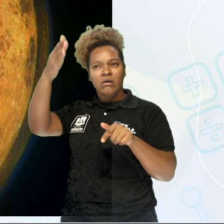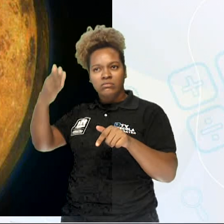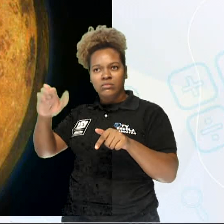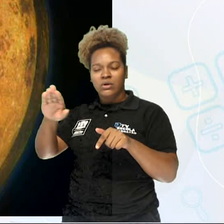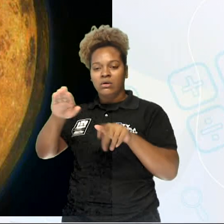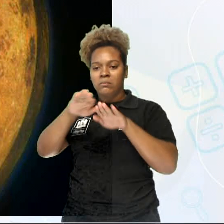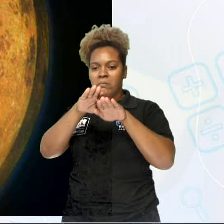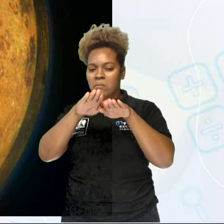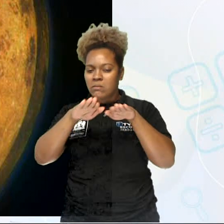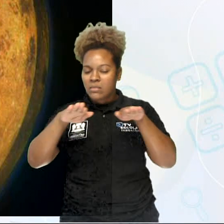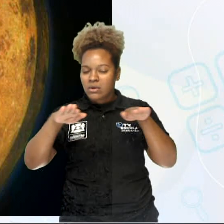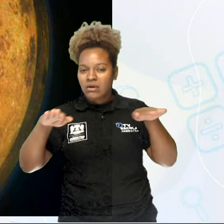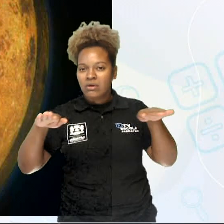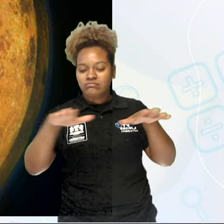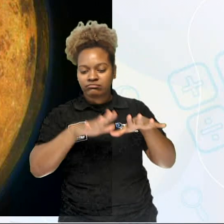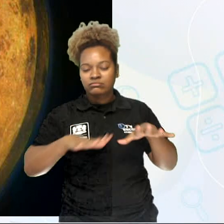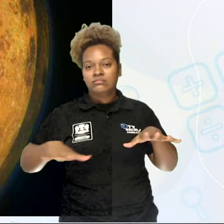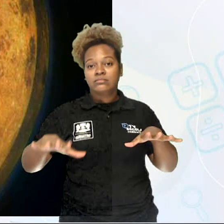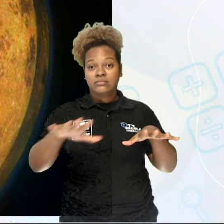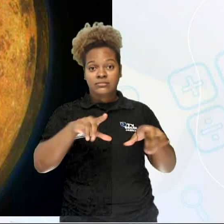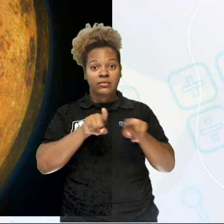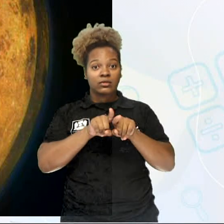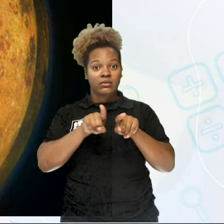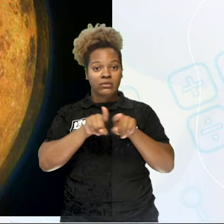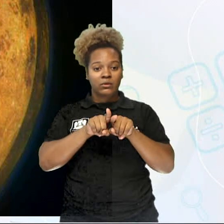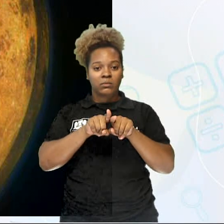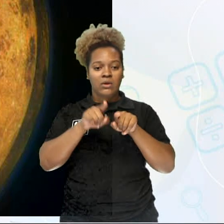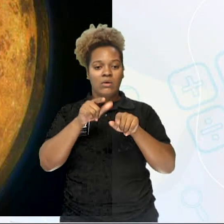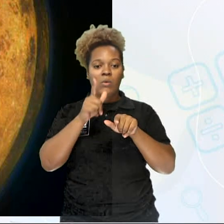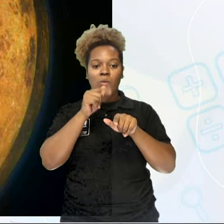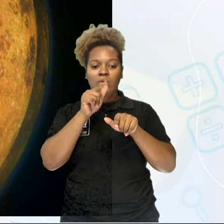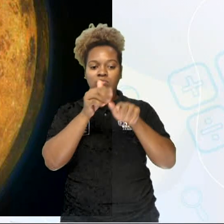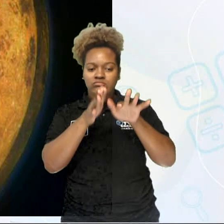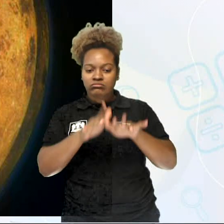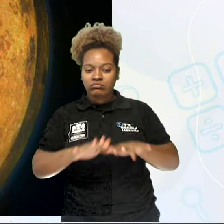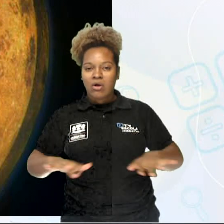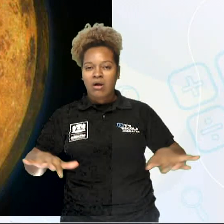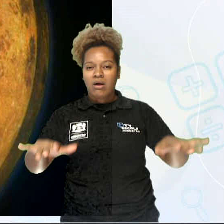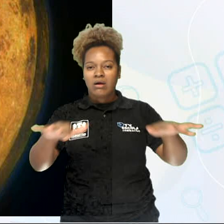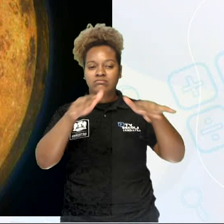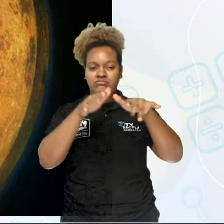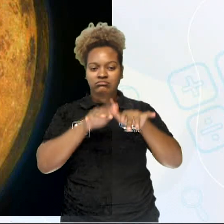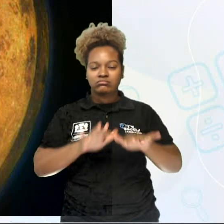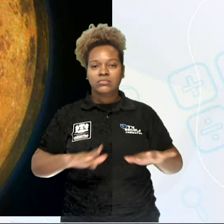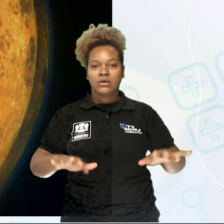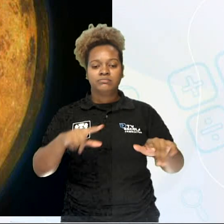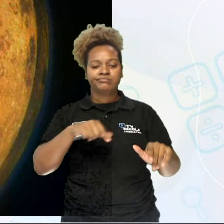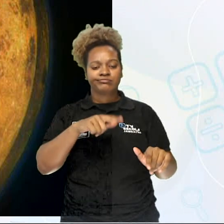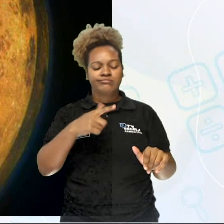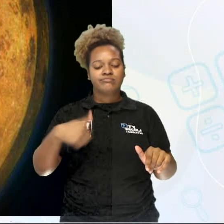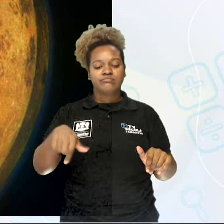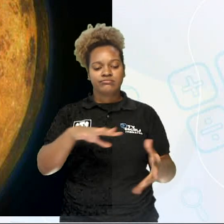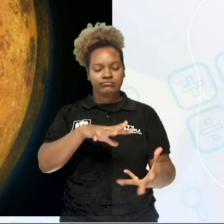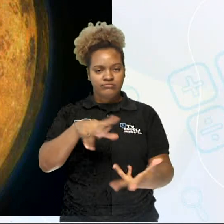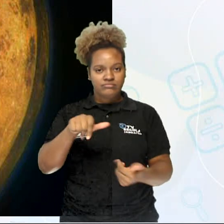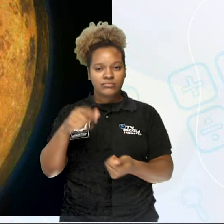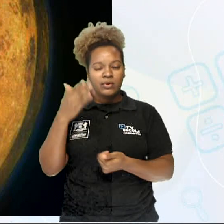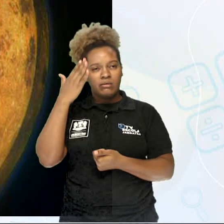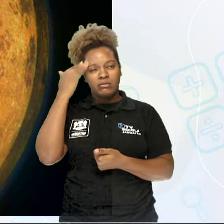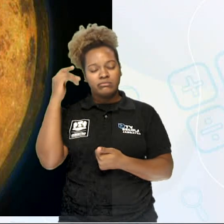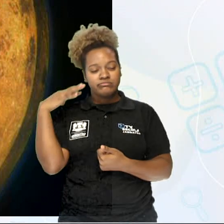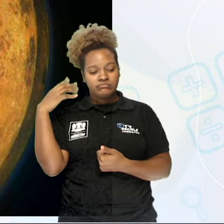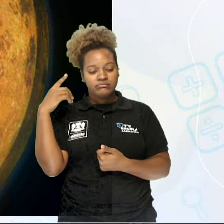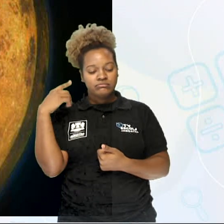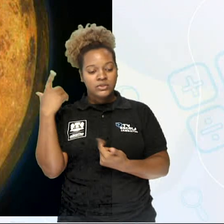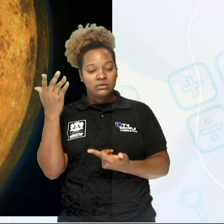parte plana, né, e também pelos oceanos e mares da nossa Terra. Tudo isso para nós entendermos que o